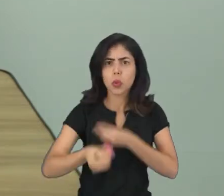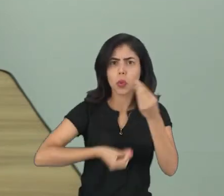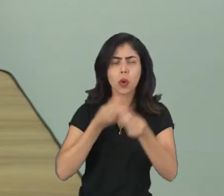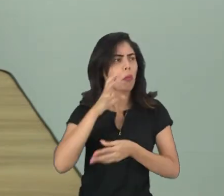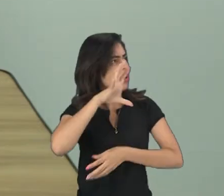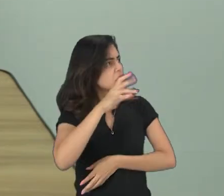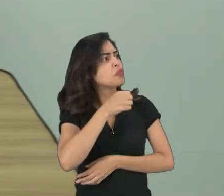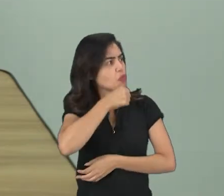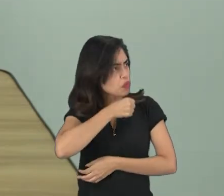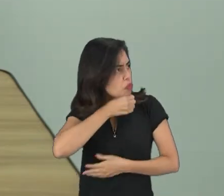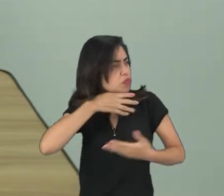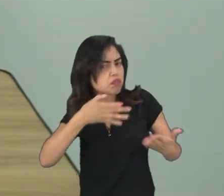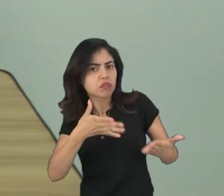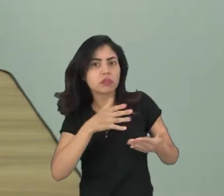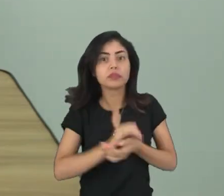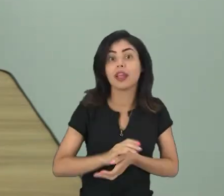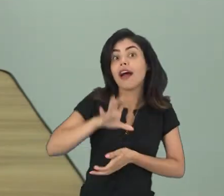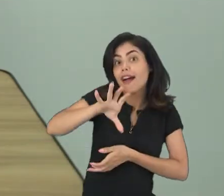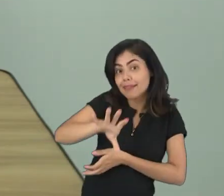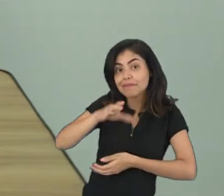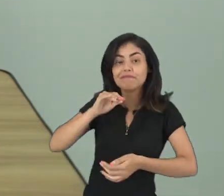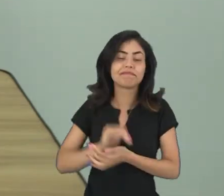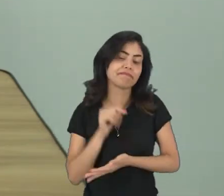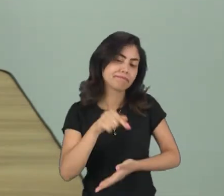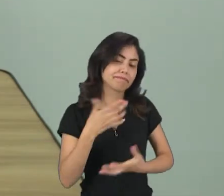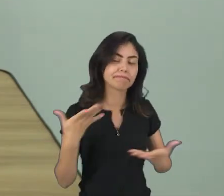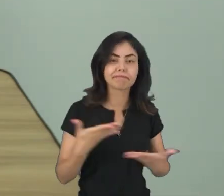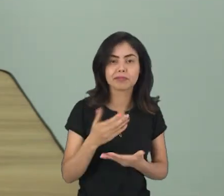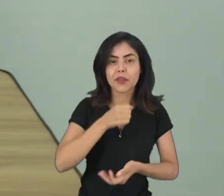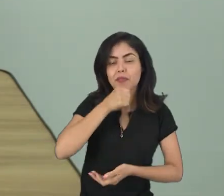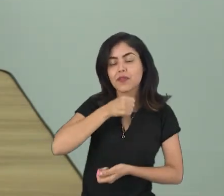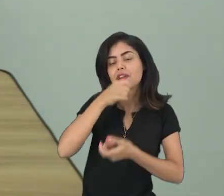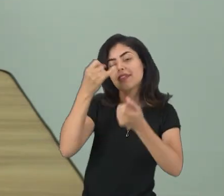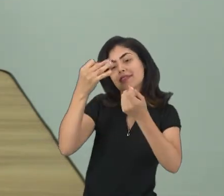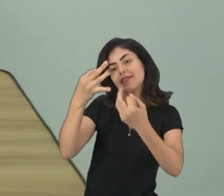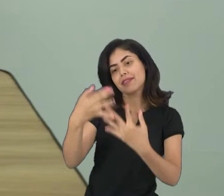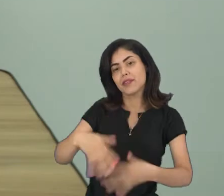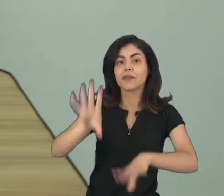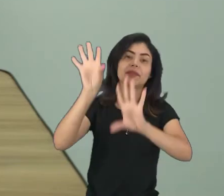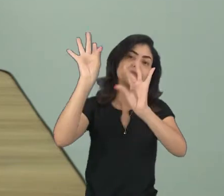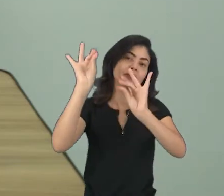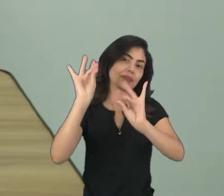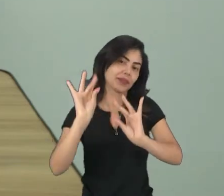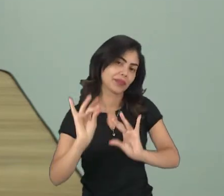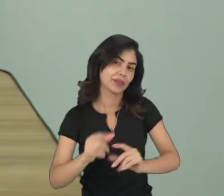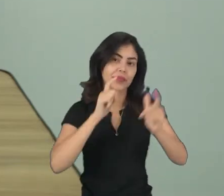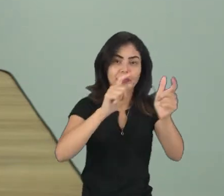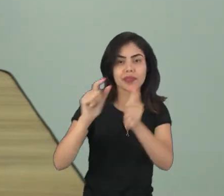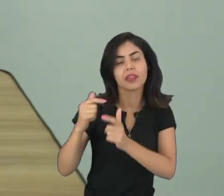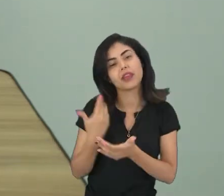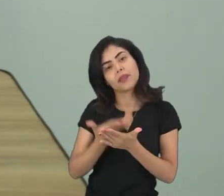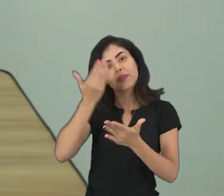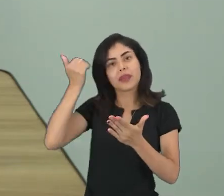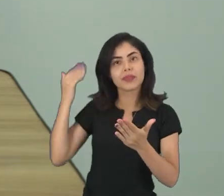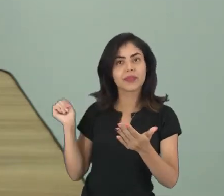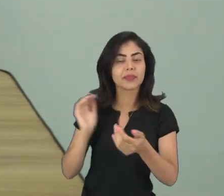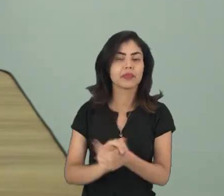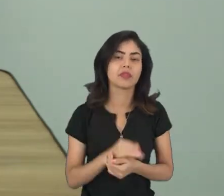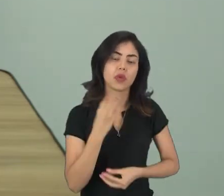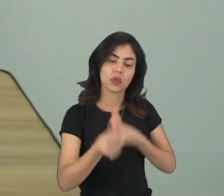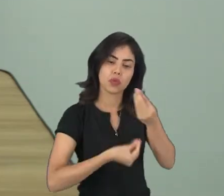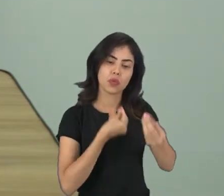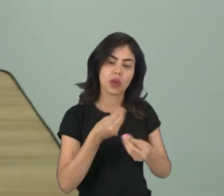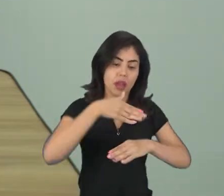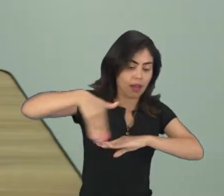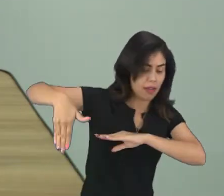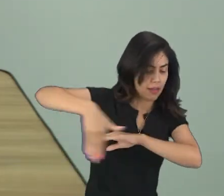"Como assim, vovô?" E aí, neste momento, o avô foi contando como era aquele lugar no passado, como